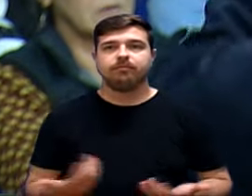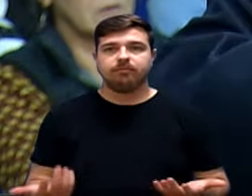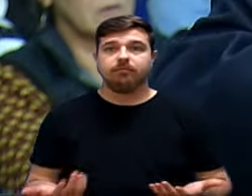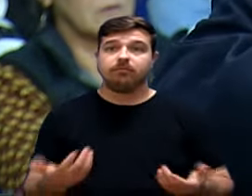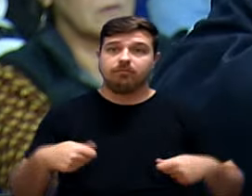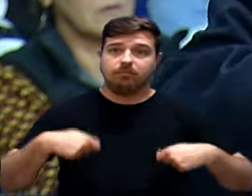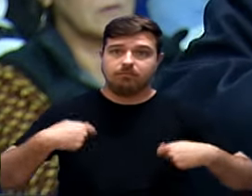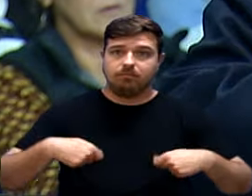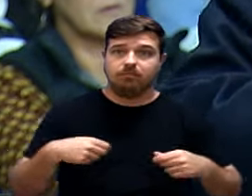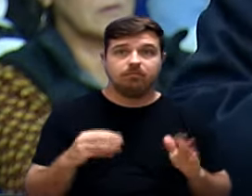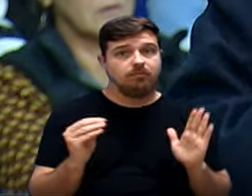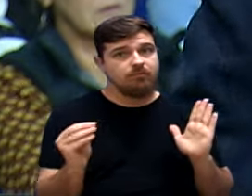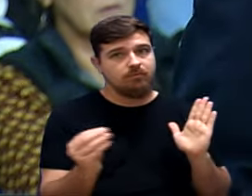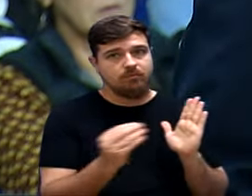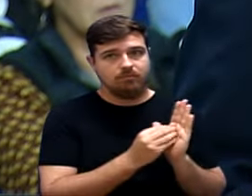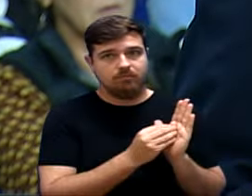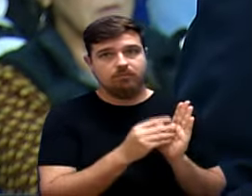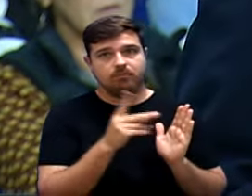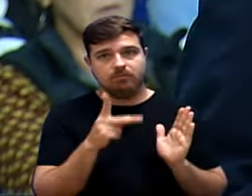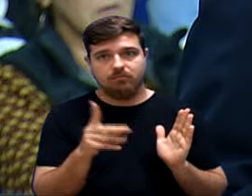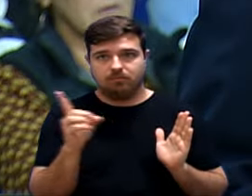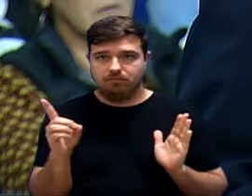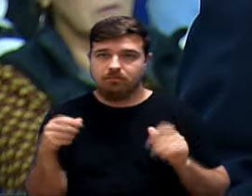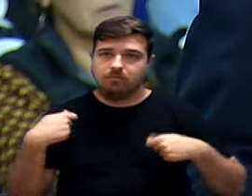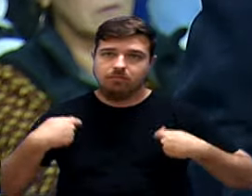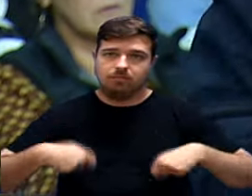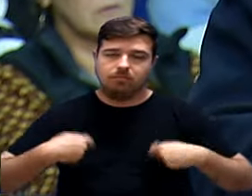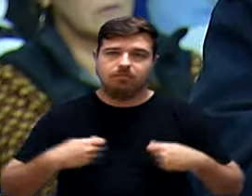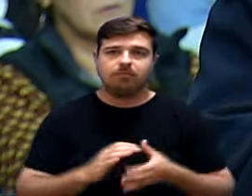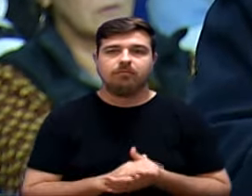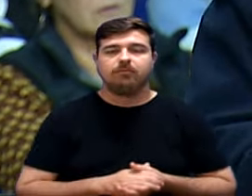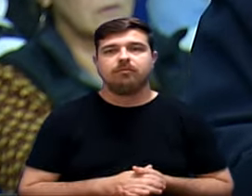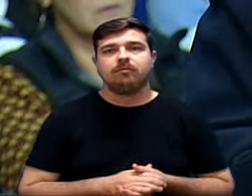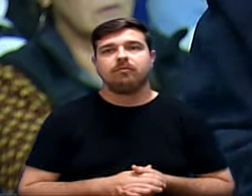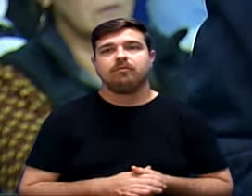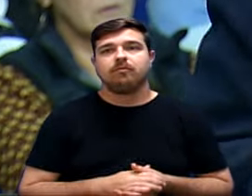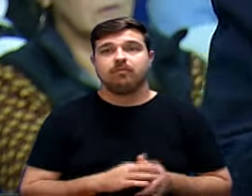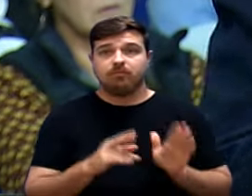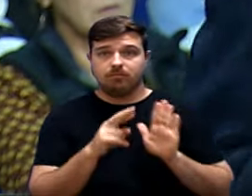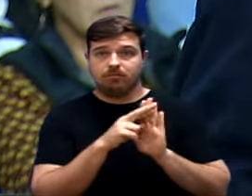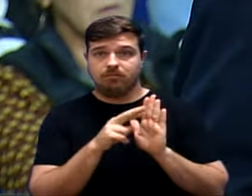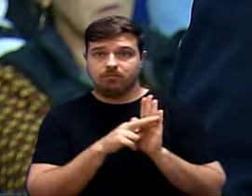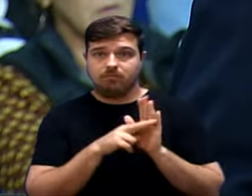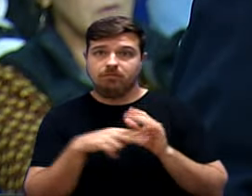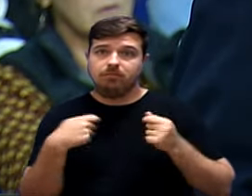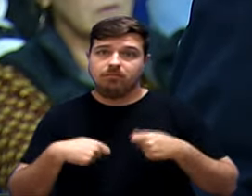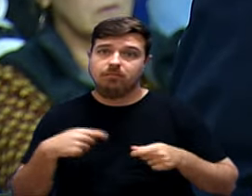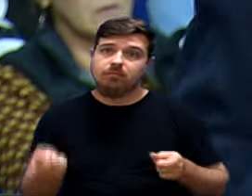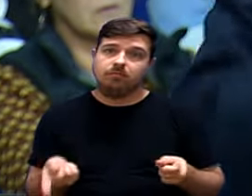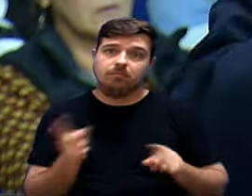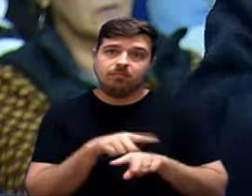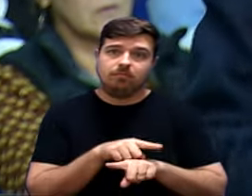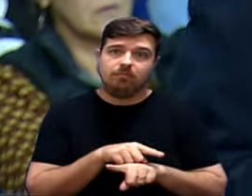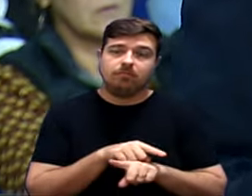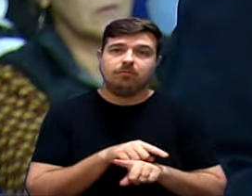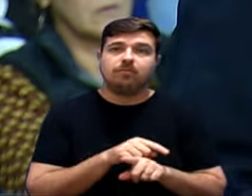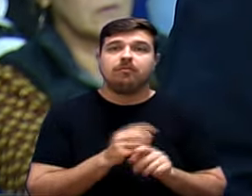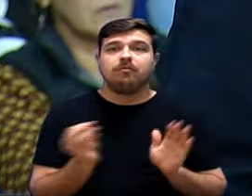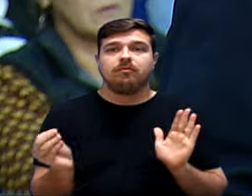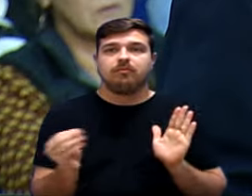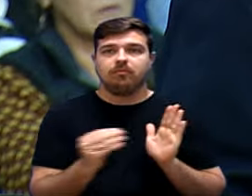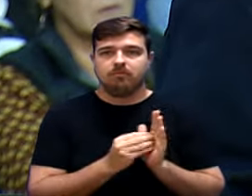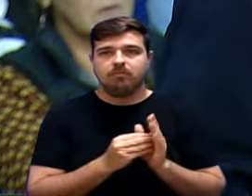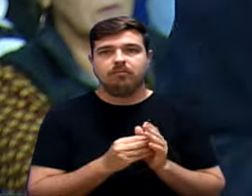isto consta especificamente do plano diretor e o que tá nesse decreto aqui seja invertido para que lá conste